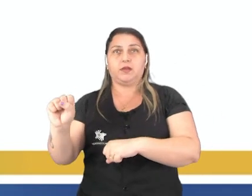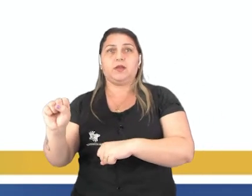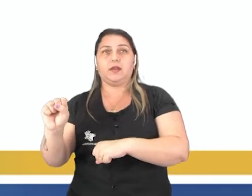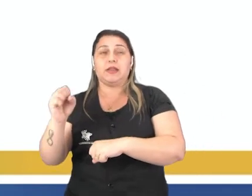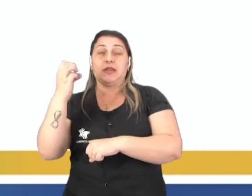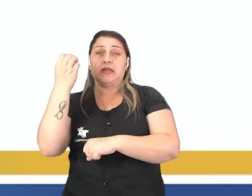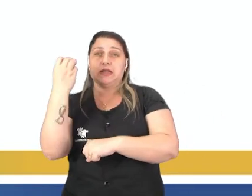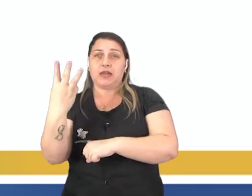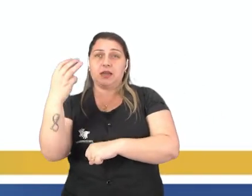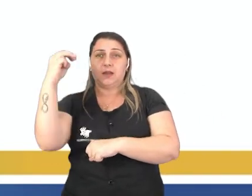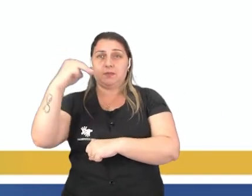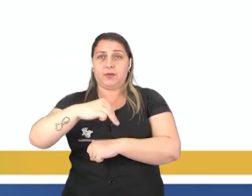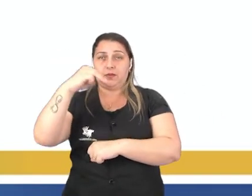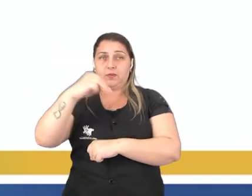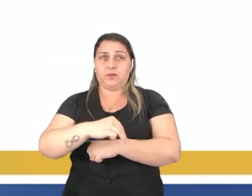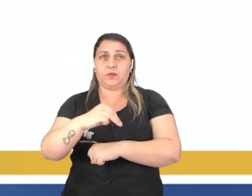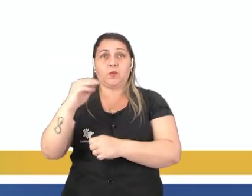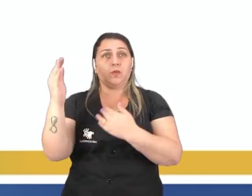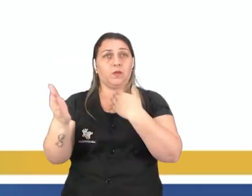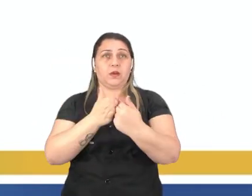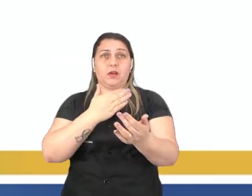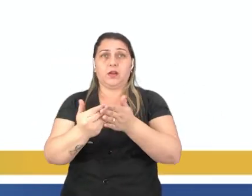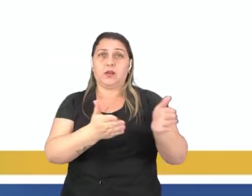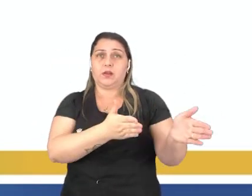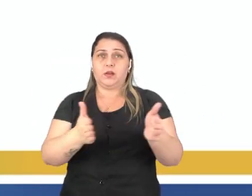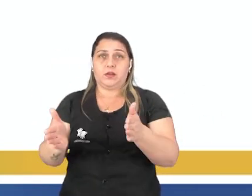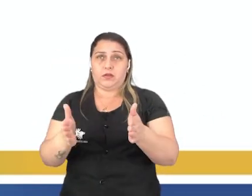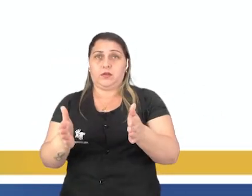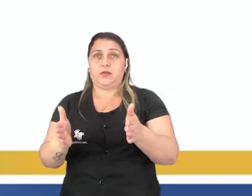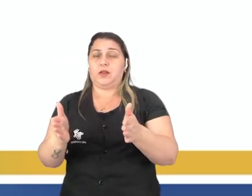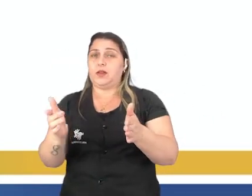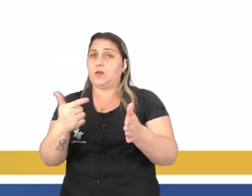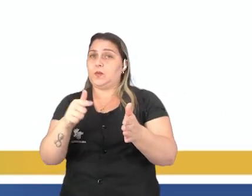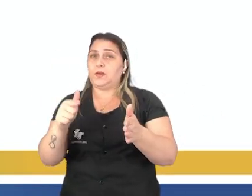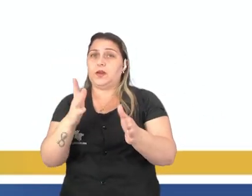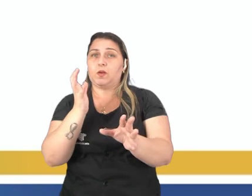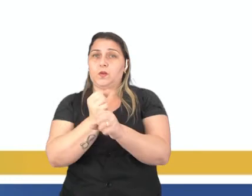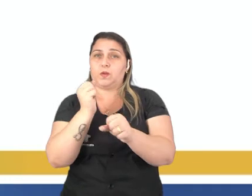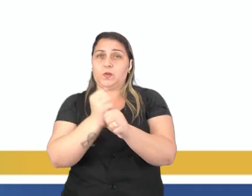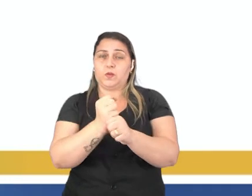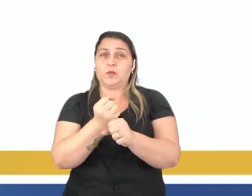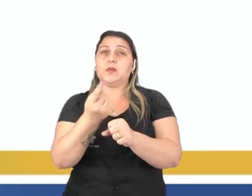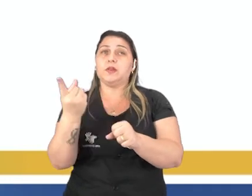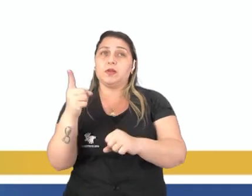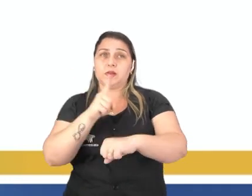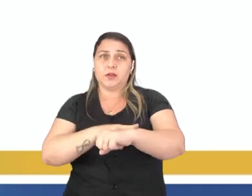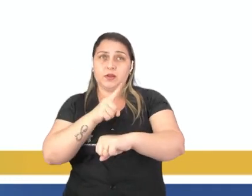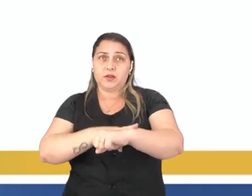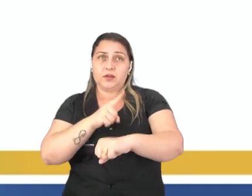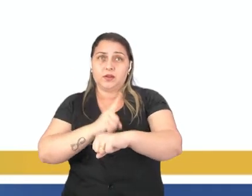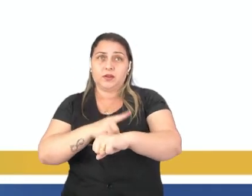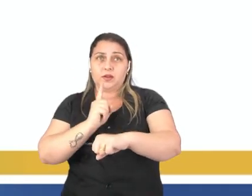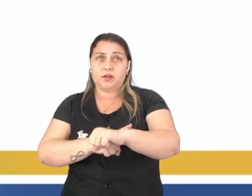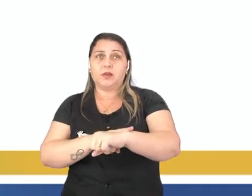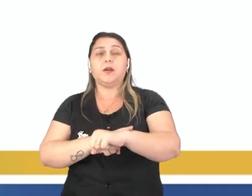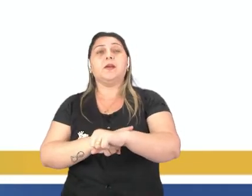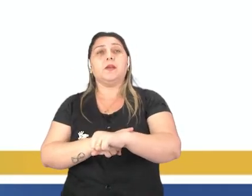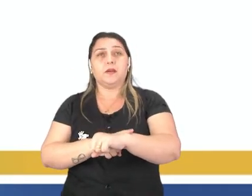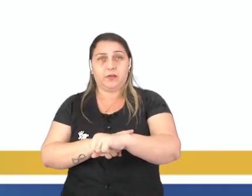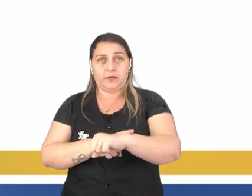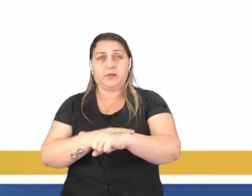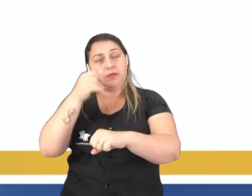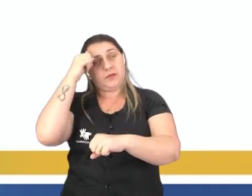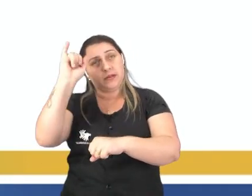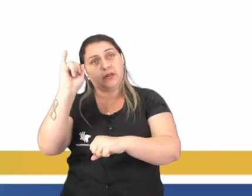dura 3 minutos. Qualquer período de pagagem não é contabilizado como tempo de combate e no final de